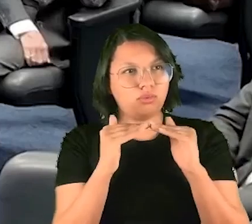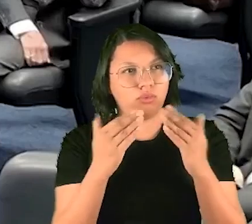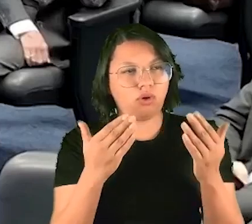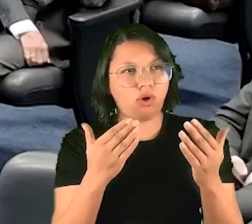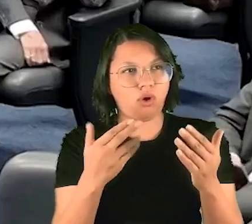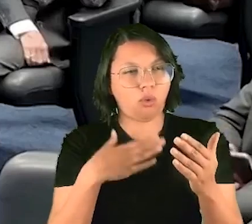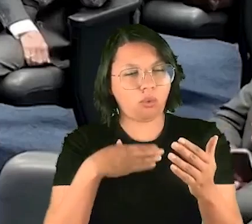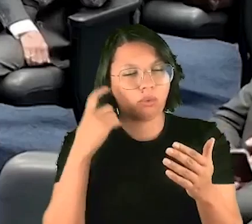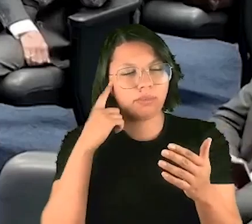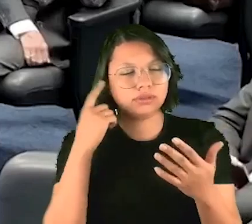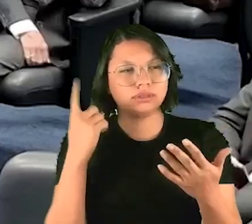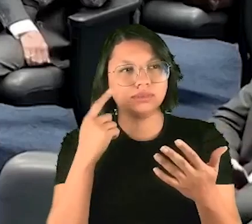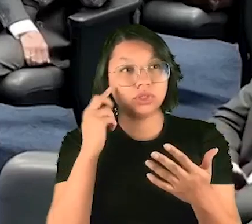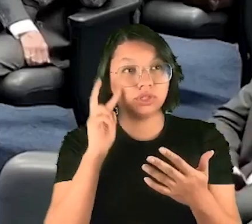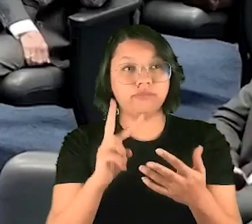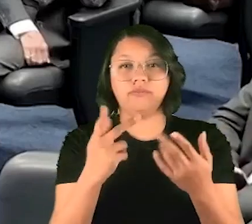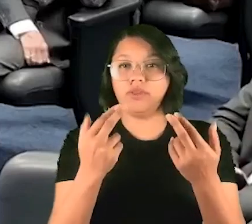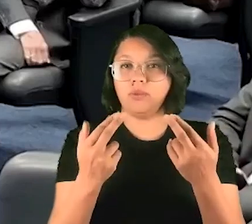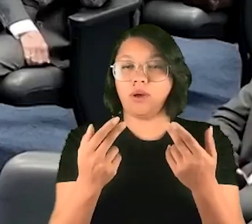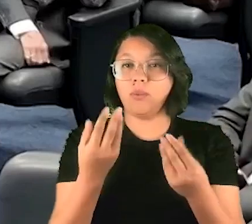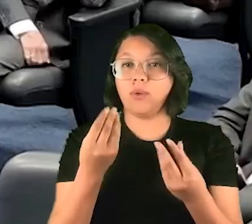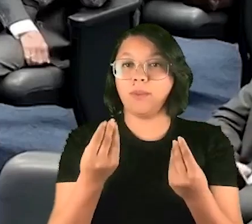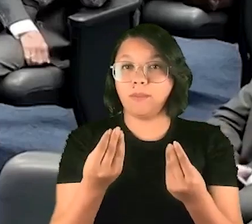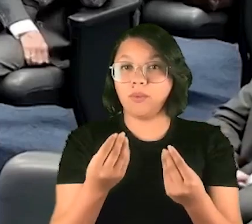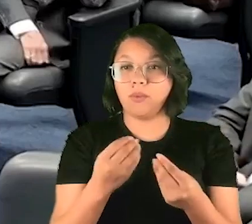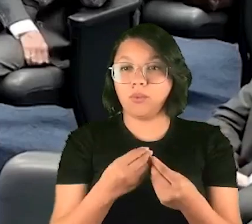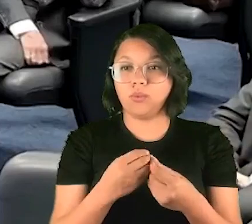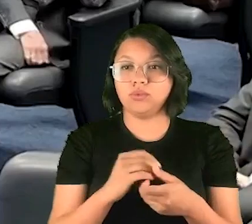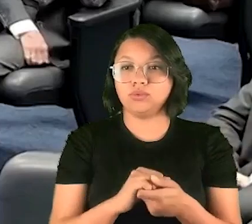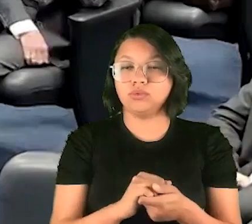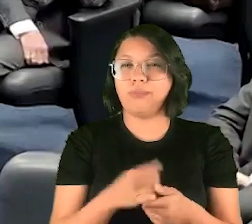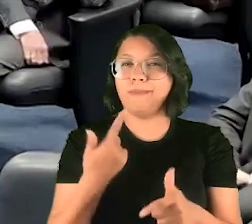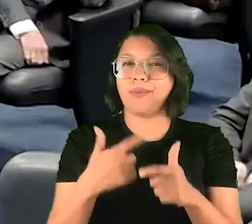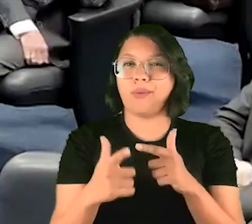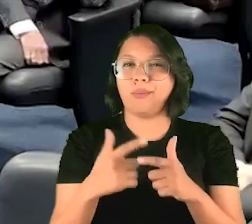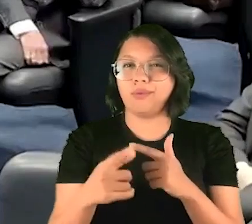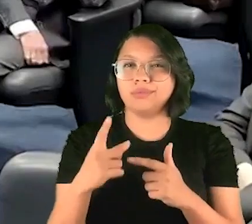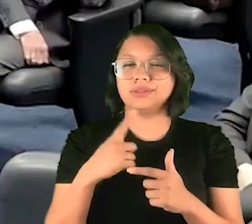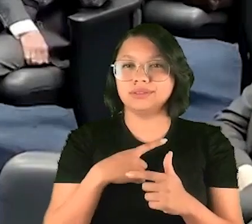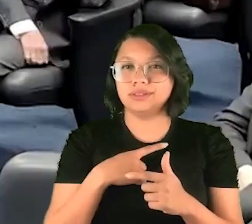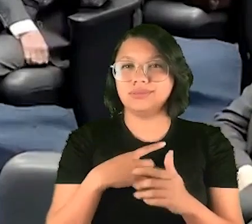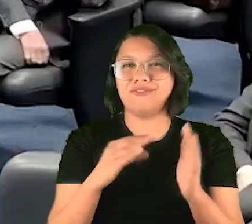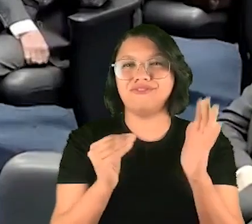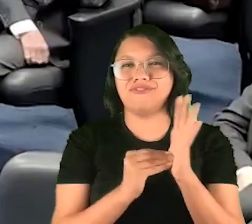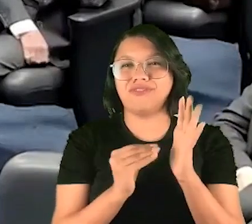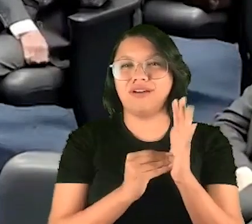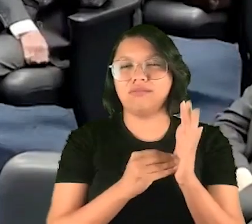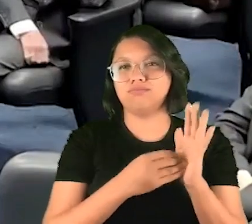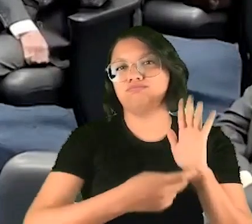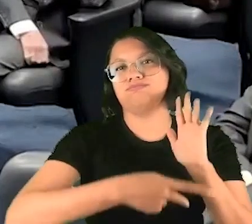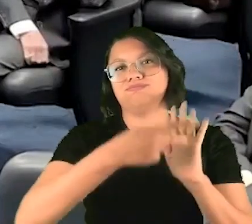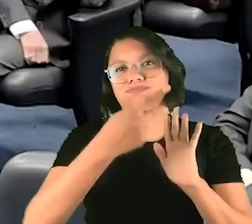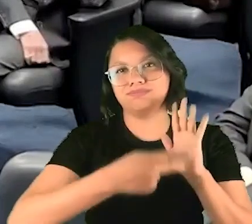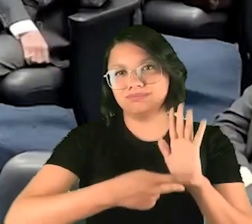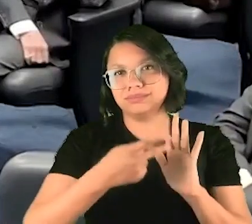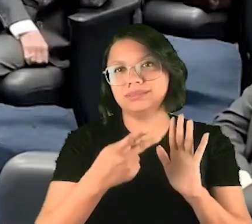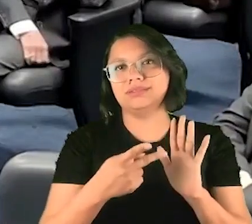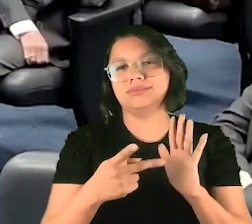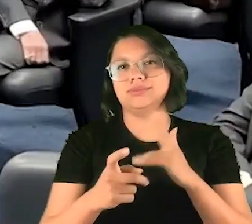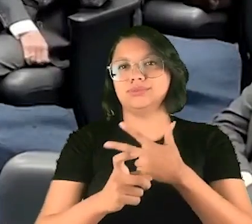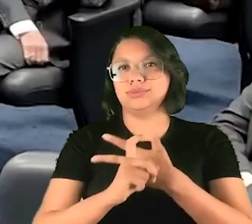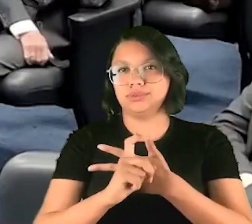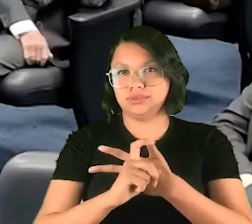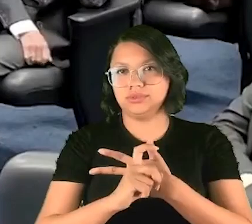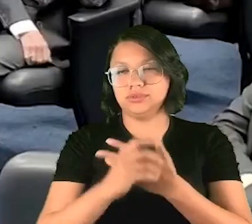compartilha desse entendimento e se o senhor vê da mesma forma, que um dos gargalos que nós temos realmente